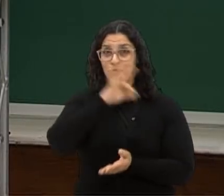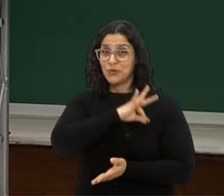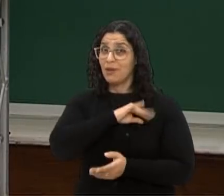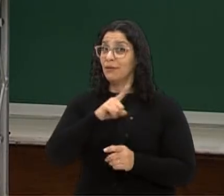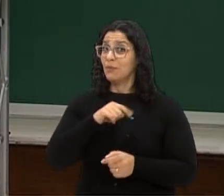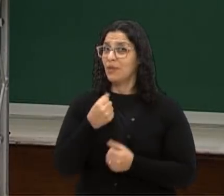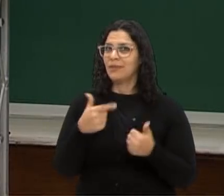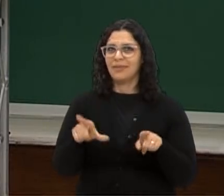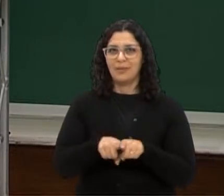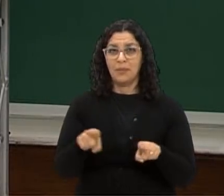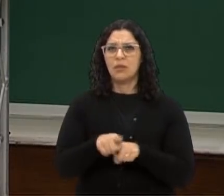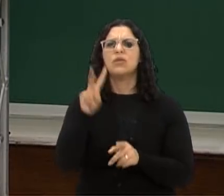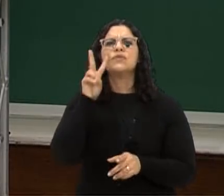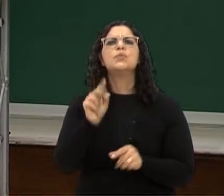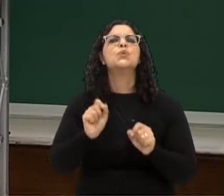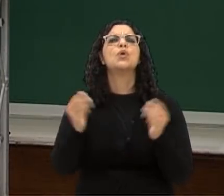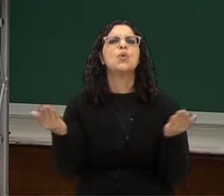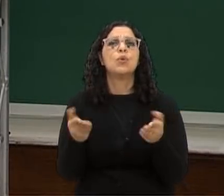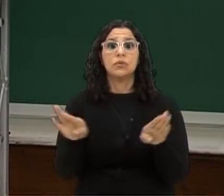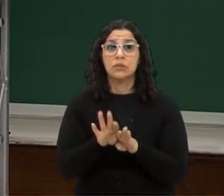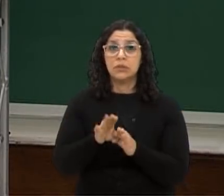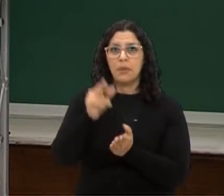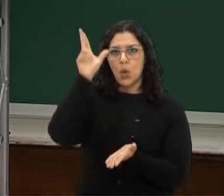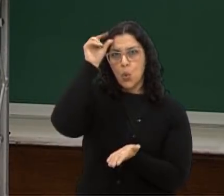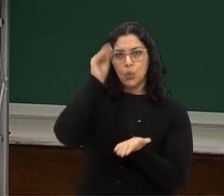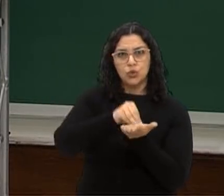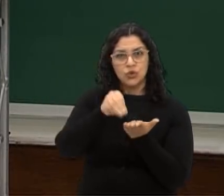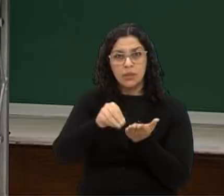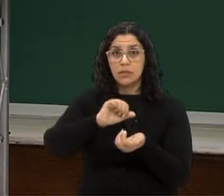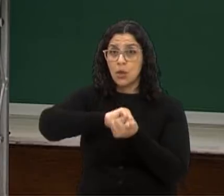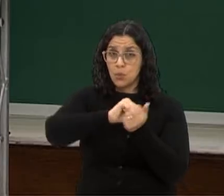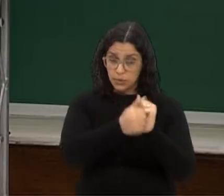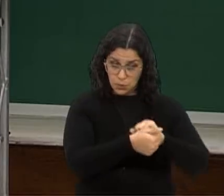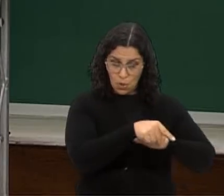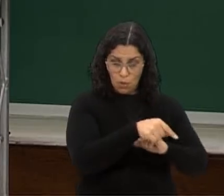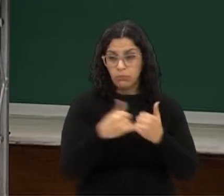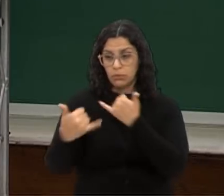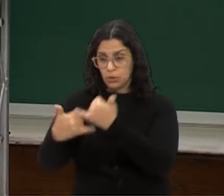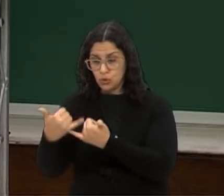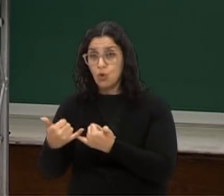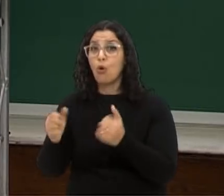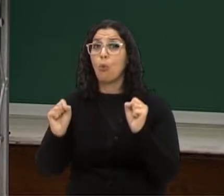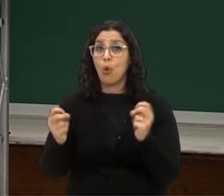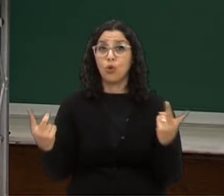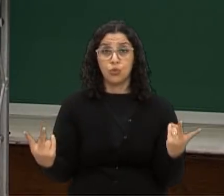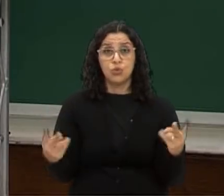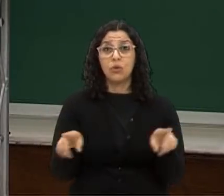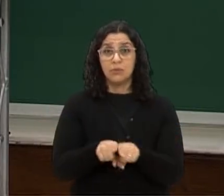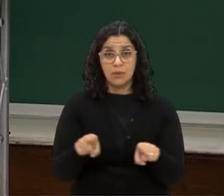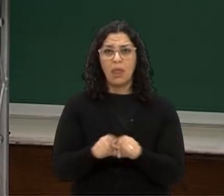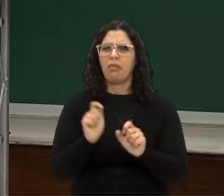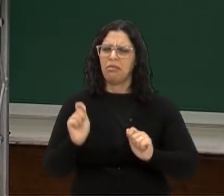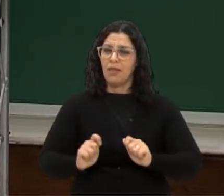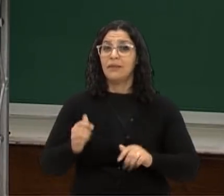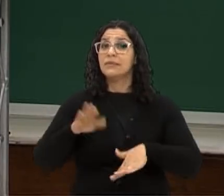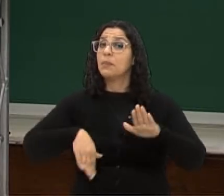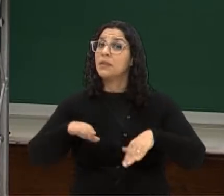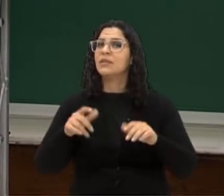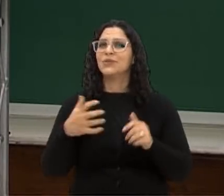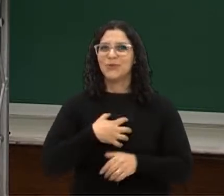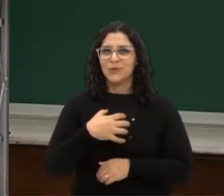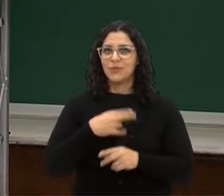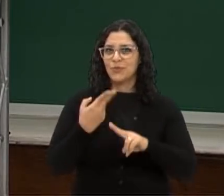então? Vimos o xadrez se ele é um esporte, ou se ele é um jogo, ou se ele pode ser os dois, dependendo da